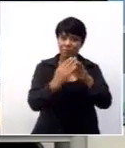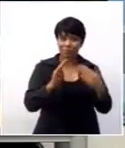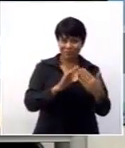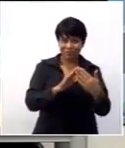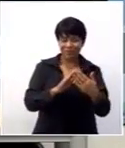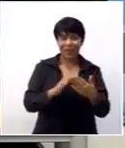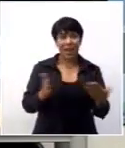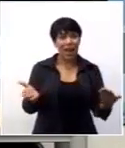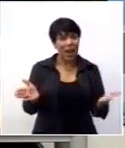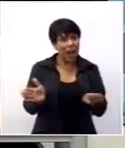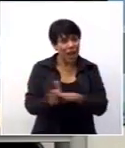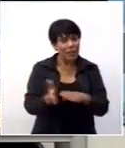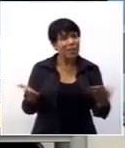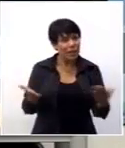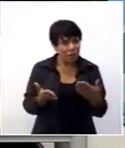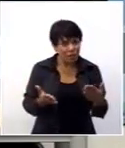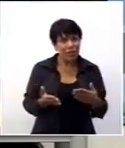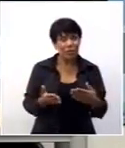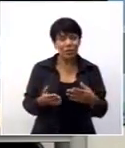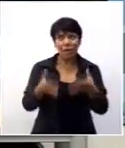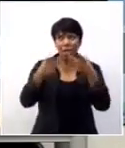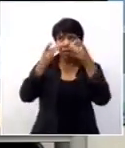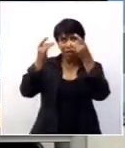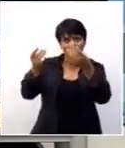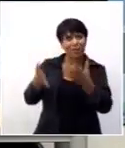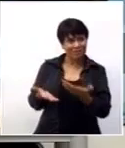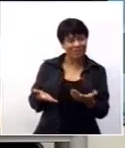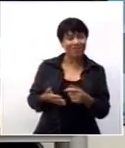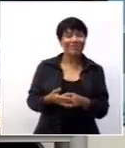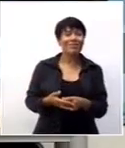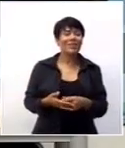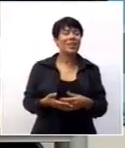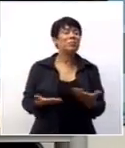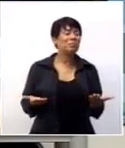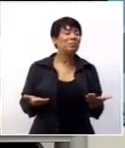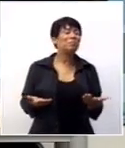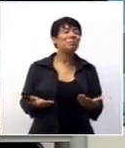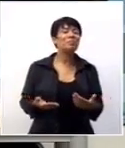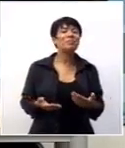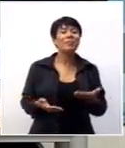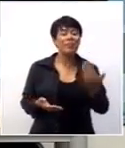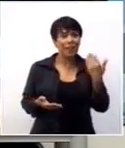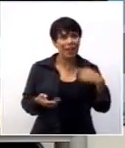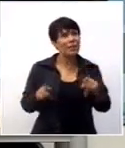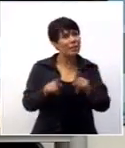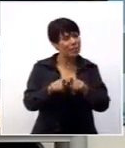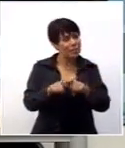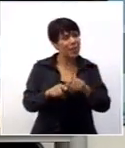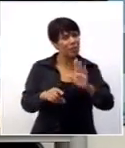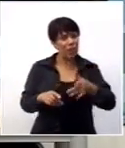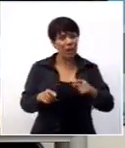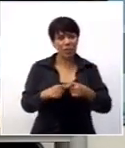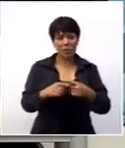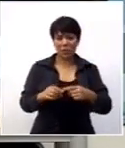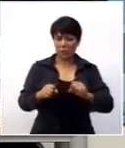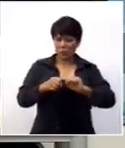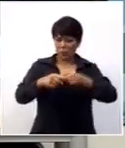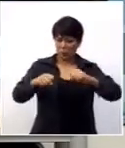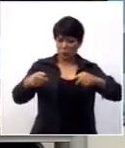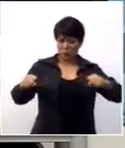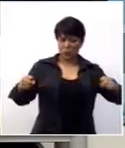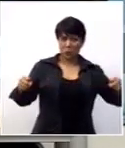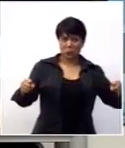hoje. Moral da história, pessoal, essas pirâmides, por chamarem muita atenção, né? Esses túmulos suntuosos, assim,